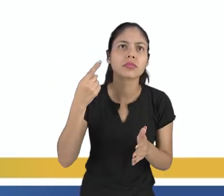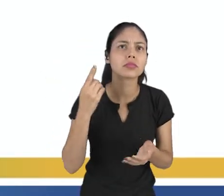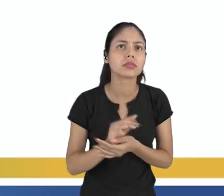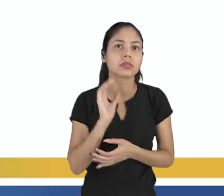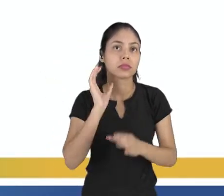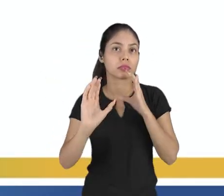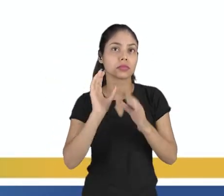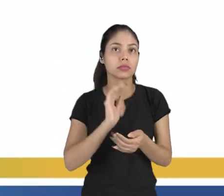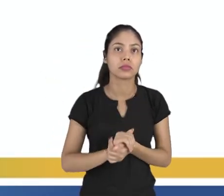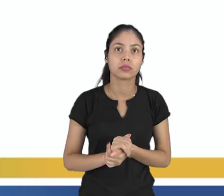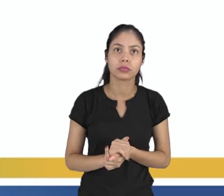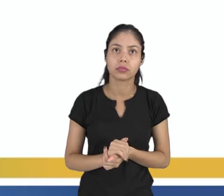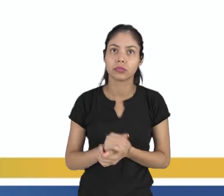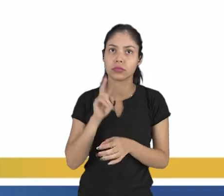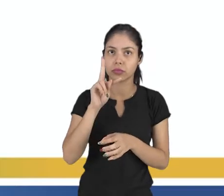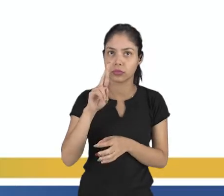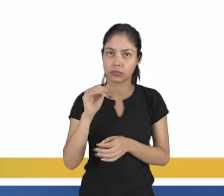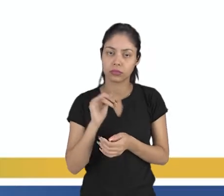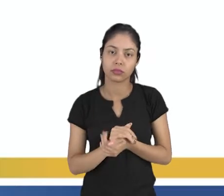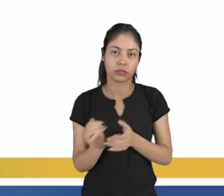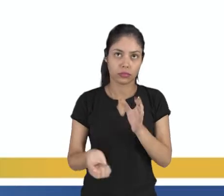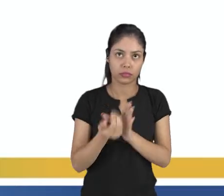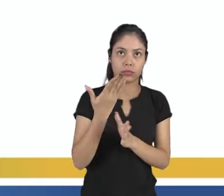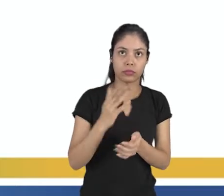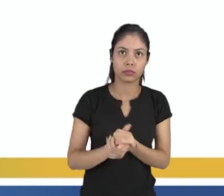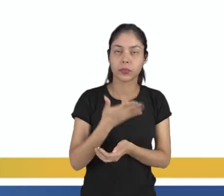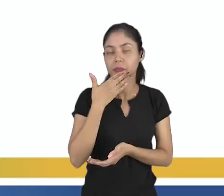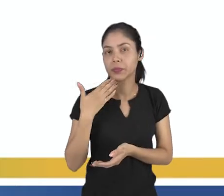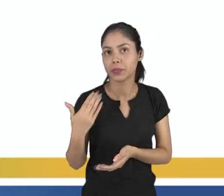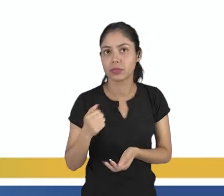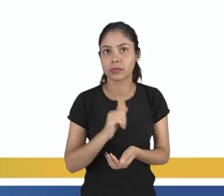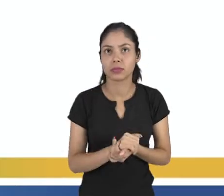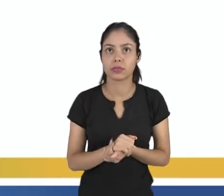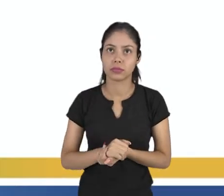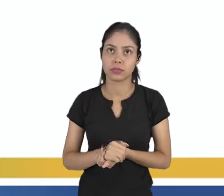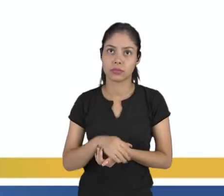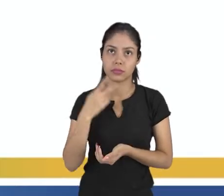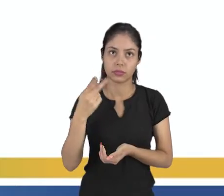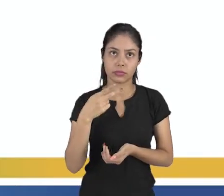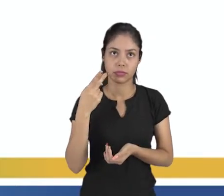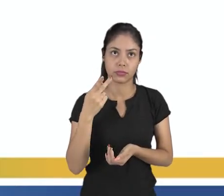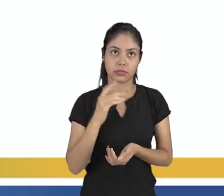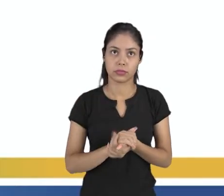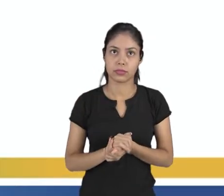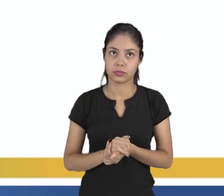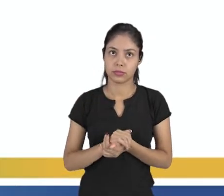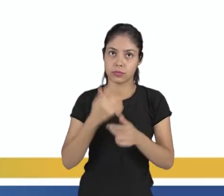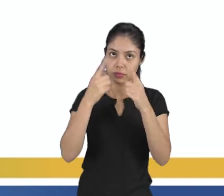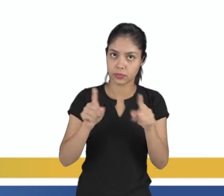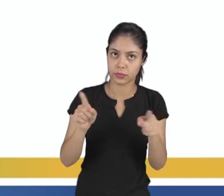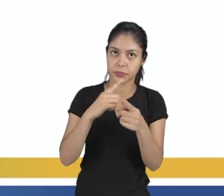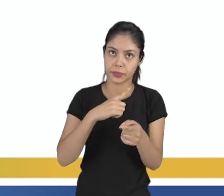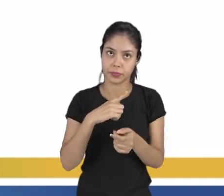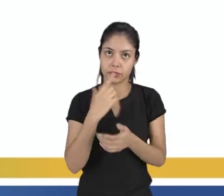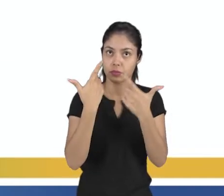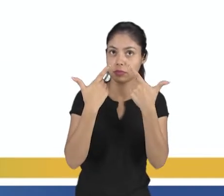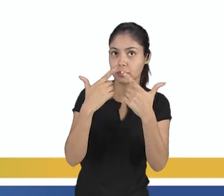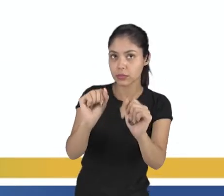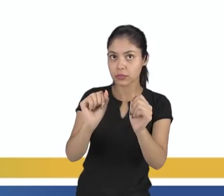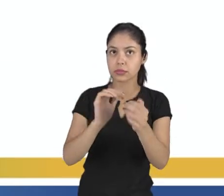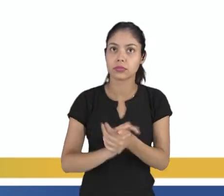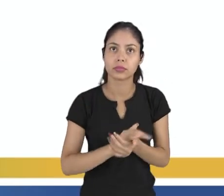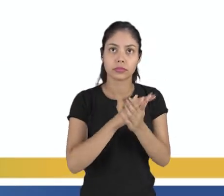primeiro a cantar ou o primeiro instrumento criado. A melhor suposição é dizer que a música existe como